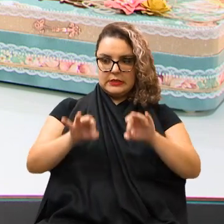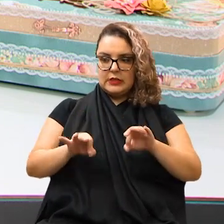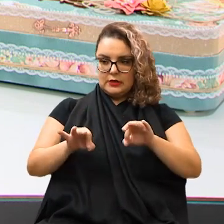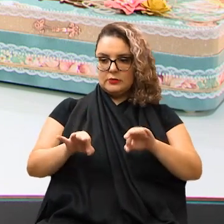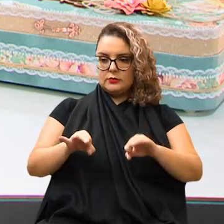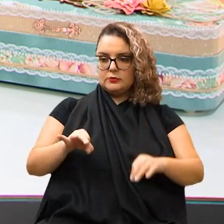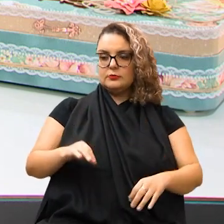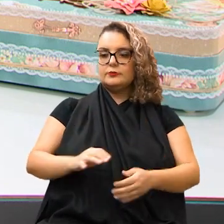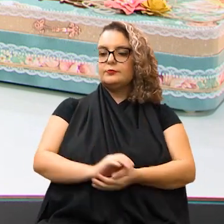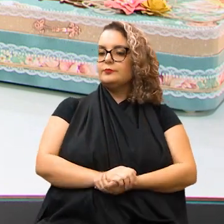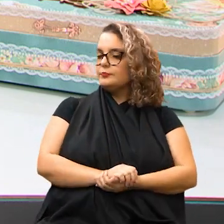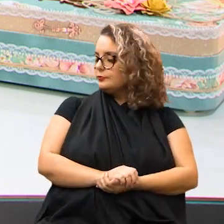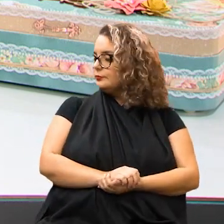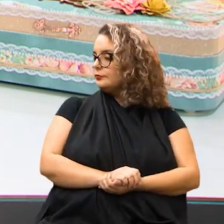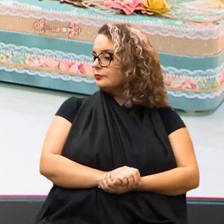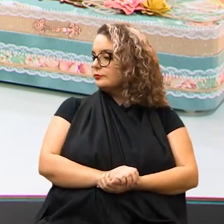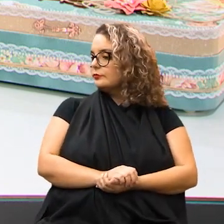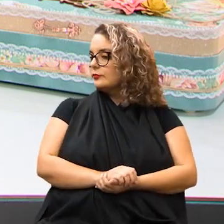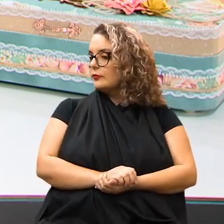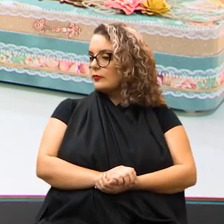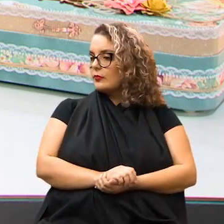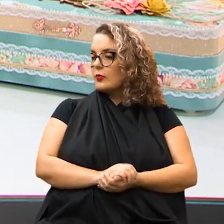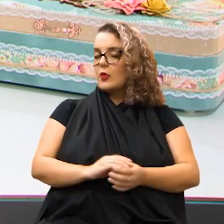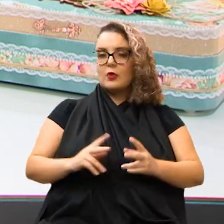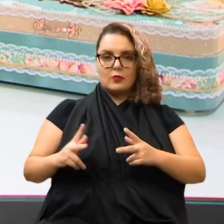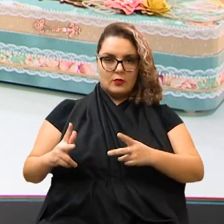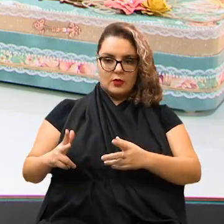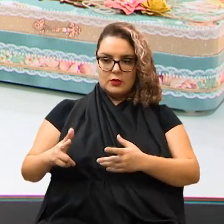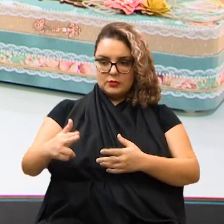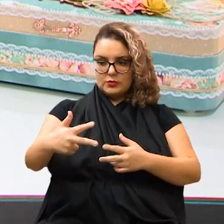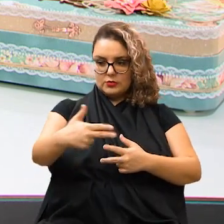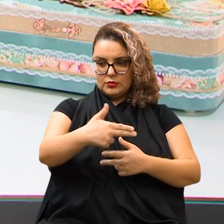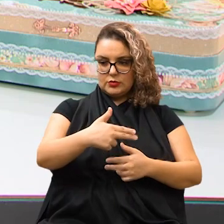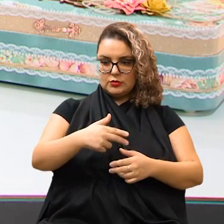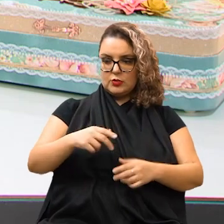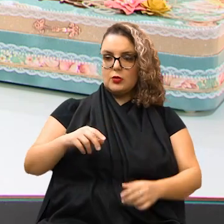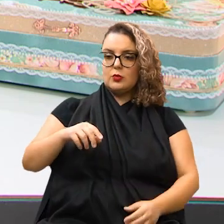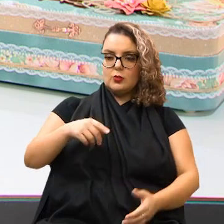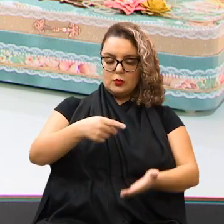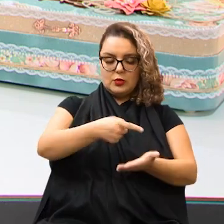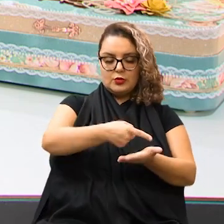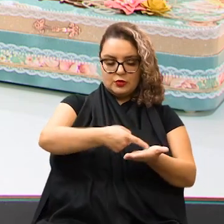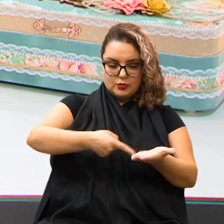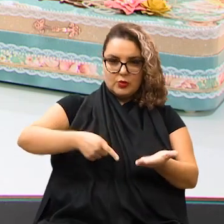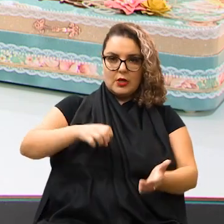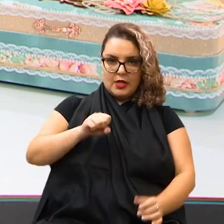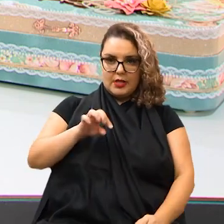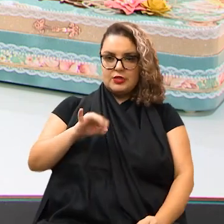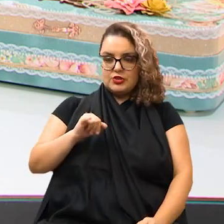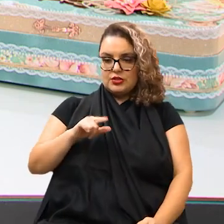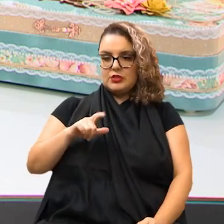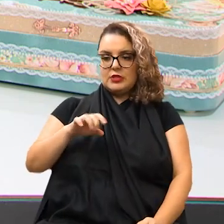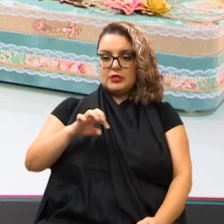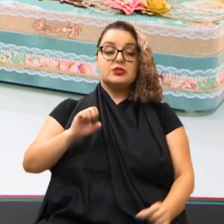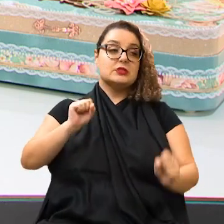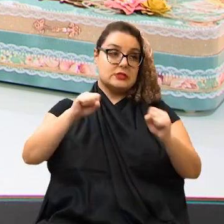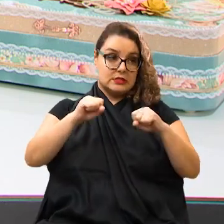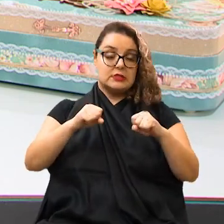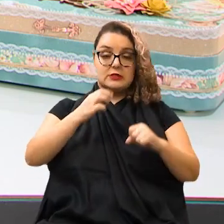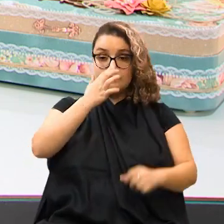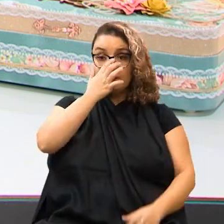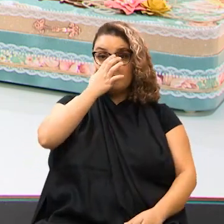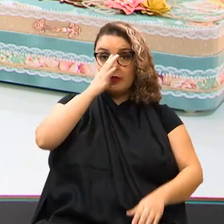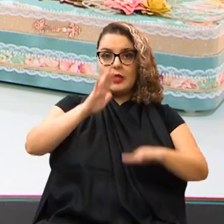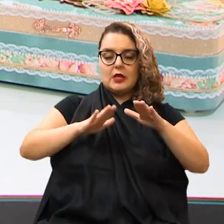tampa. Exato. Do tamanho que vai ser, tá? Esse também você cortou com o estilete? Isso, cortei com estilete. Às vezes dá pra